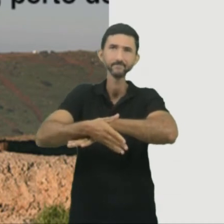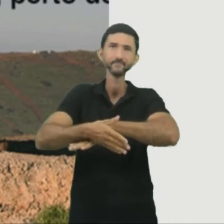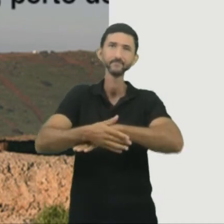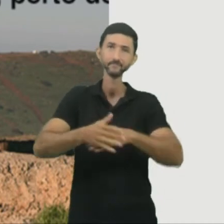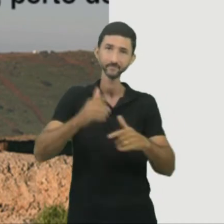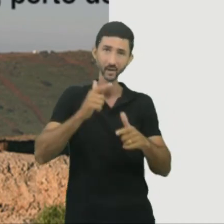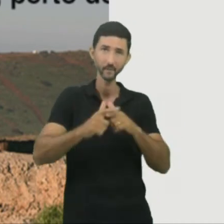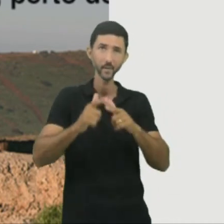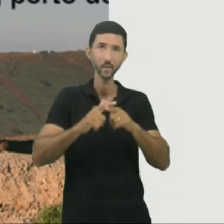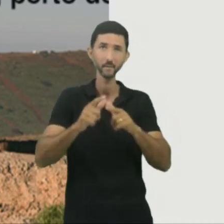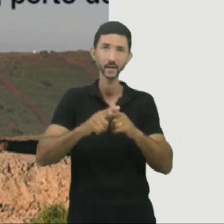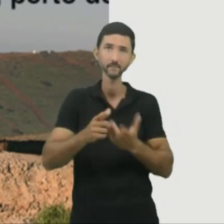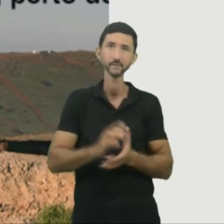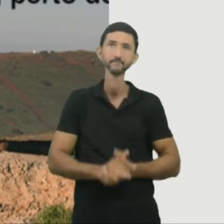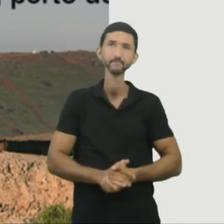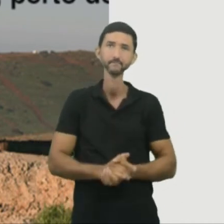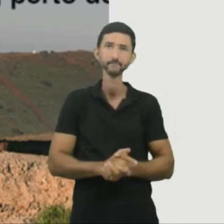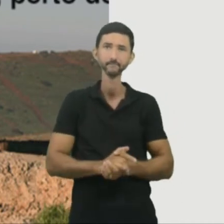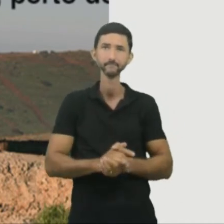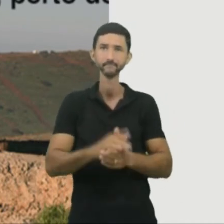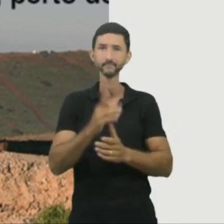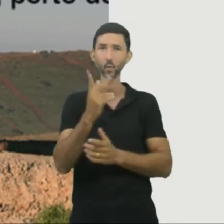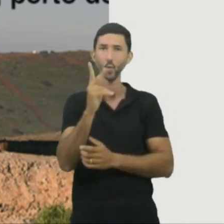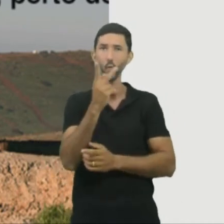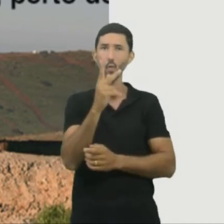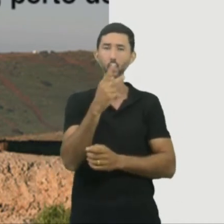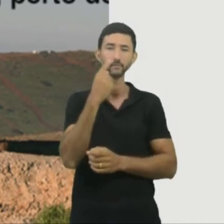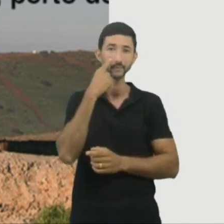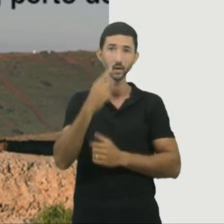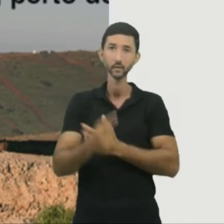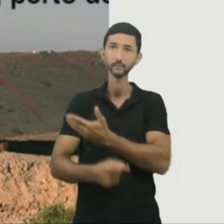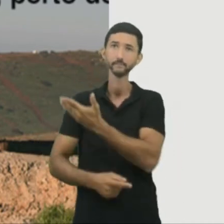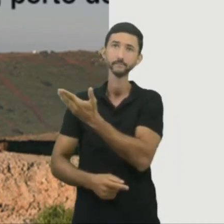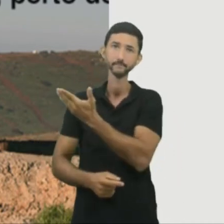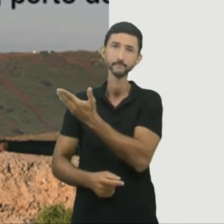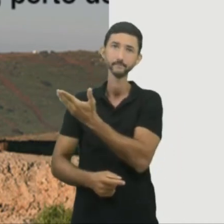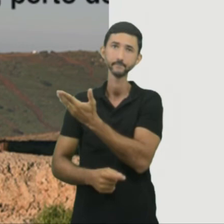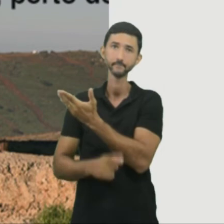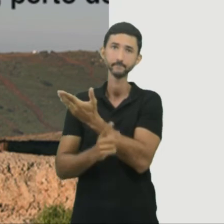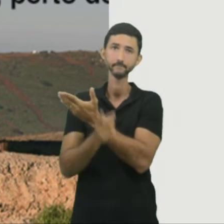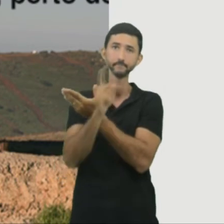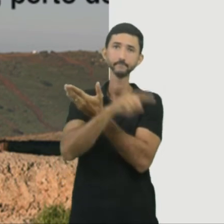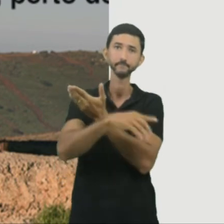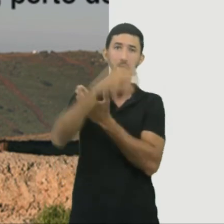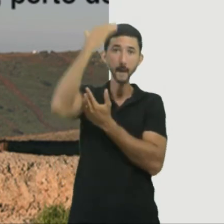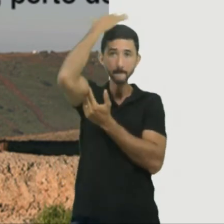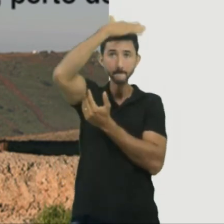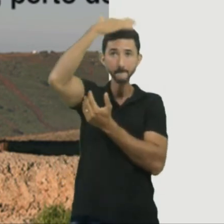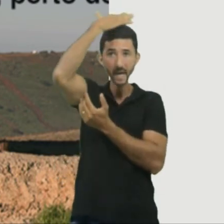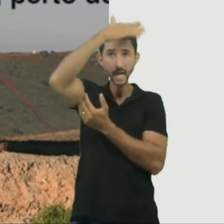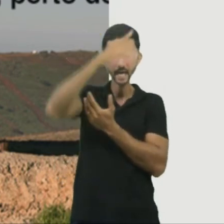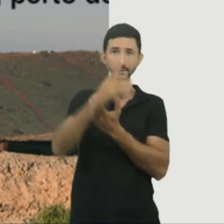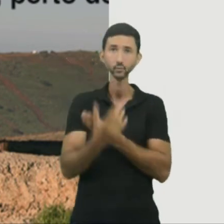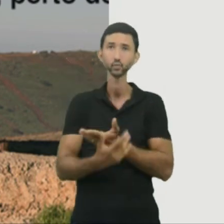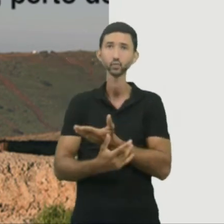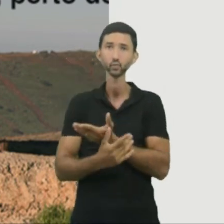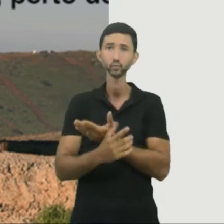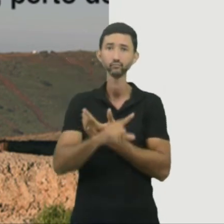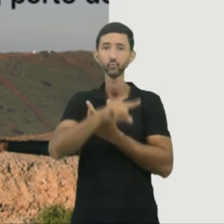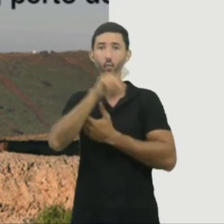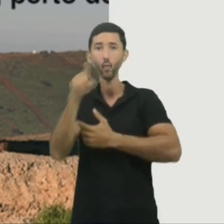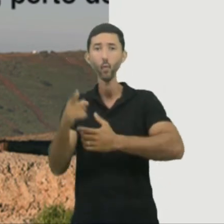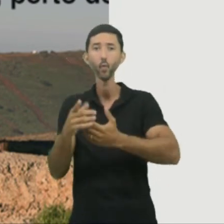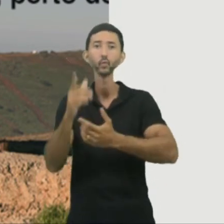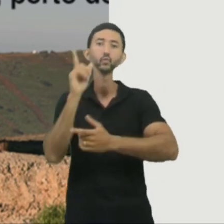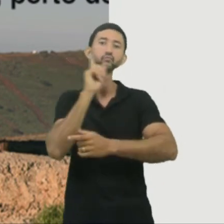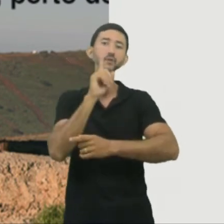das duas fronteiras é enorme, gente. Olhem o lado mexicano na sua esquerda e o lado norte-americano na